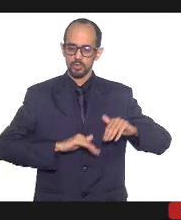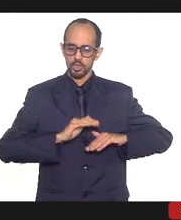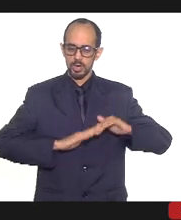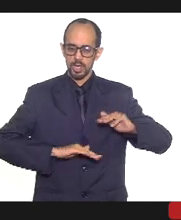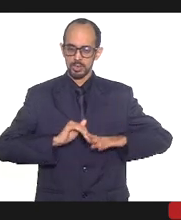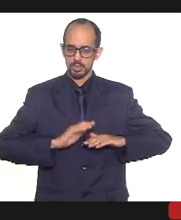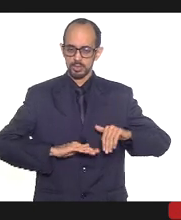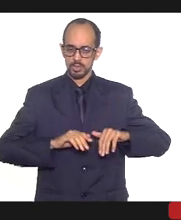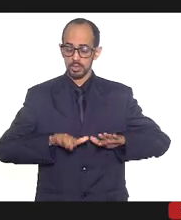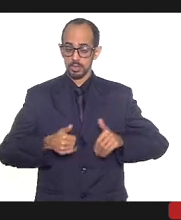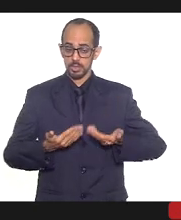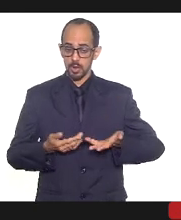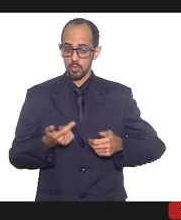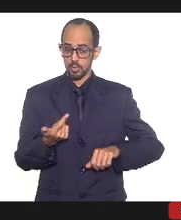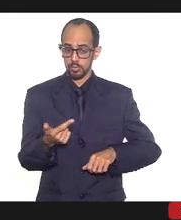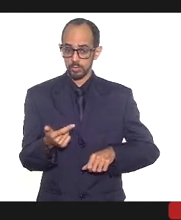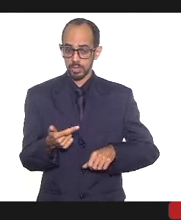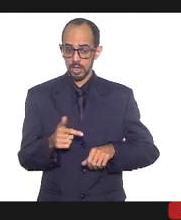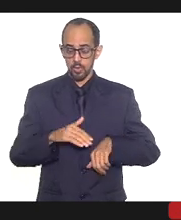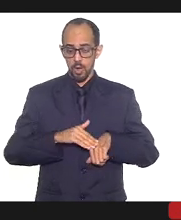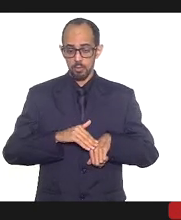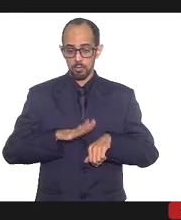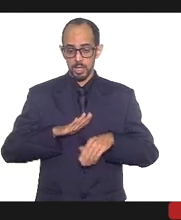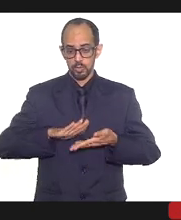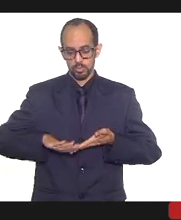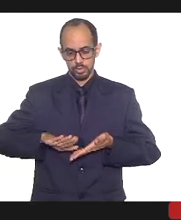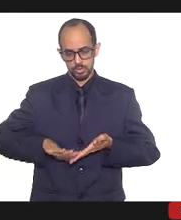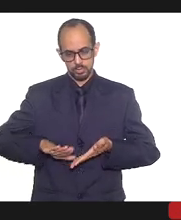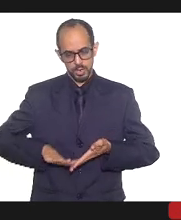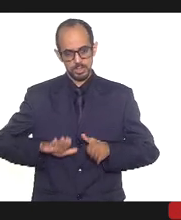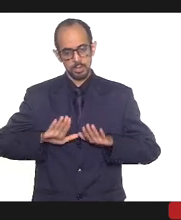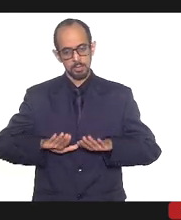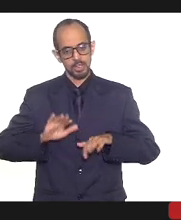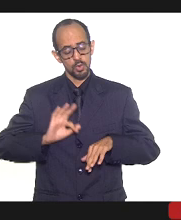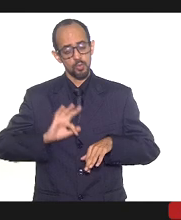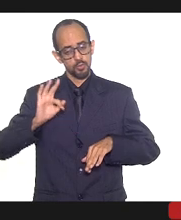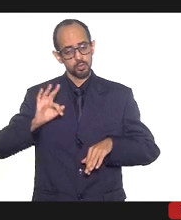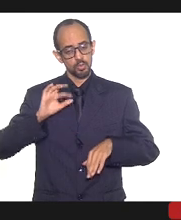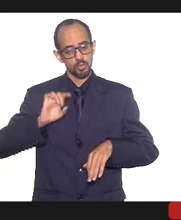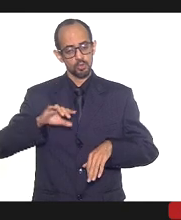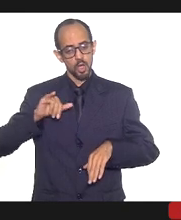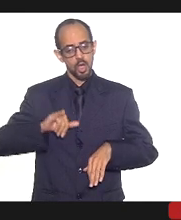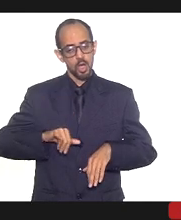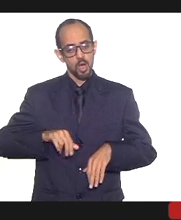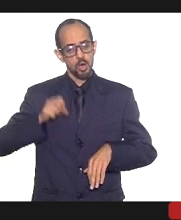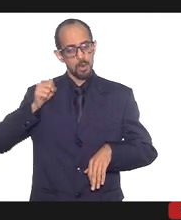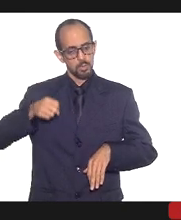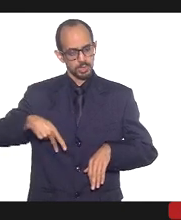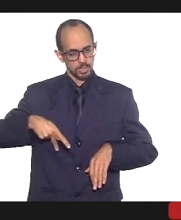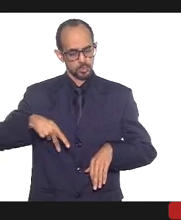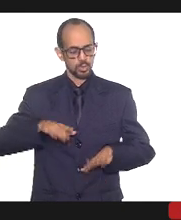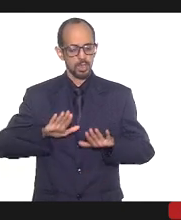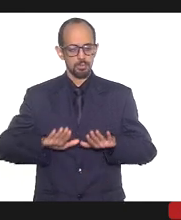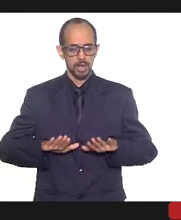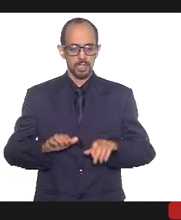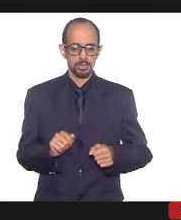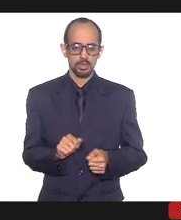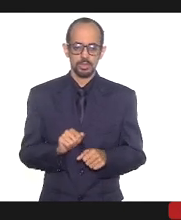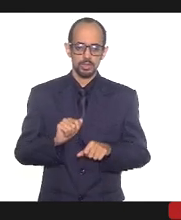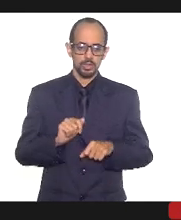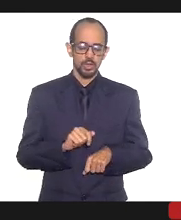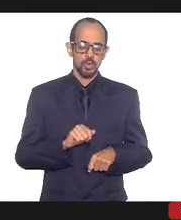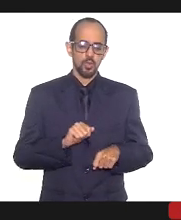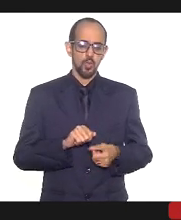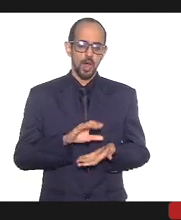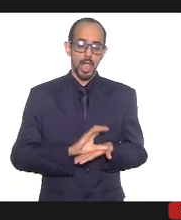um aumento de despesa, há sim um impacto previdenciário futuro, mas o recurso hoje que é gasto em GLP ele